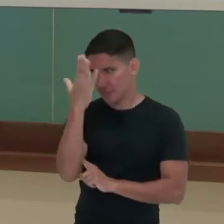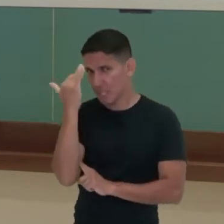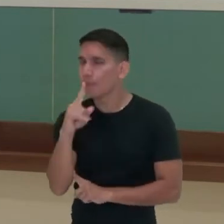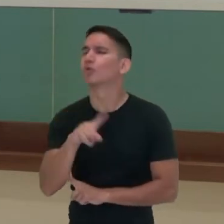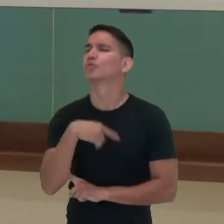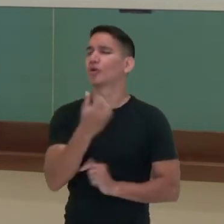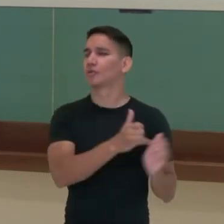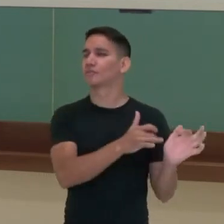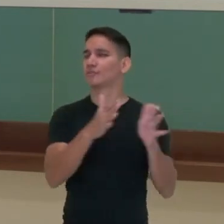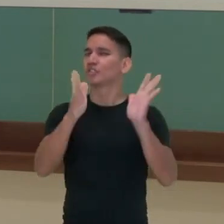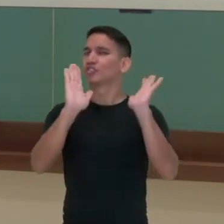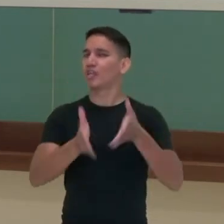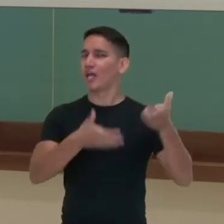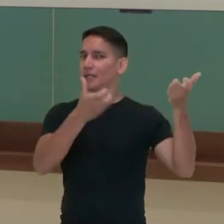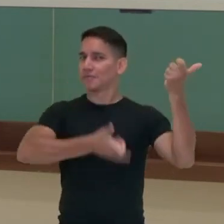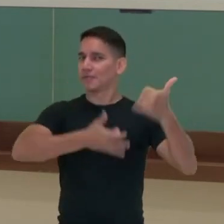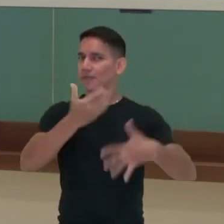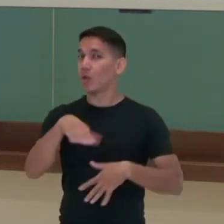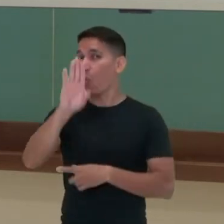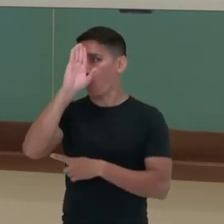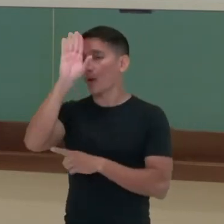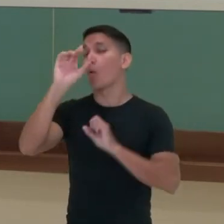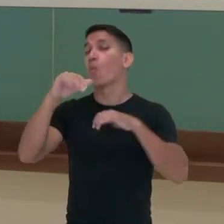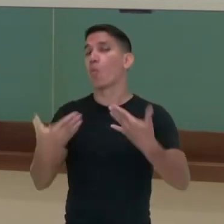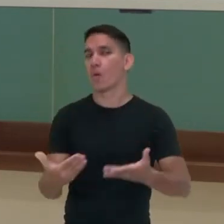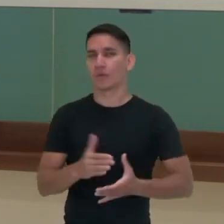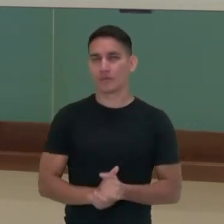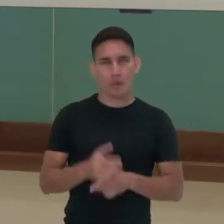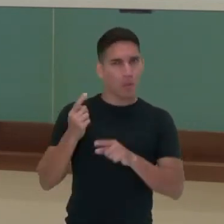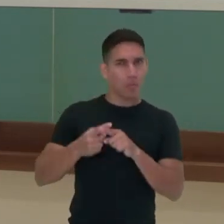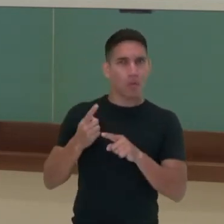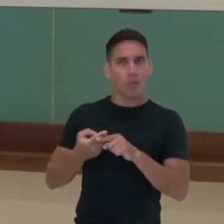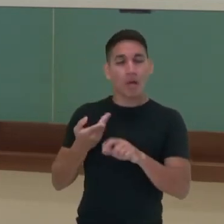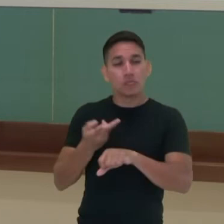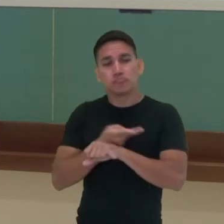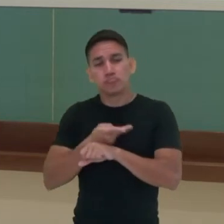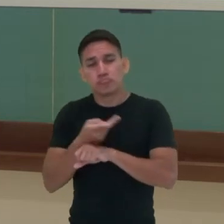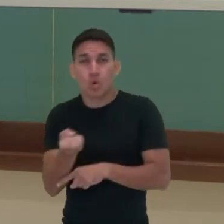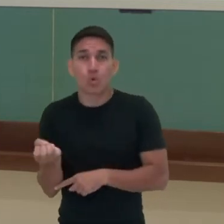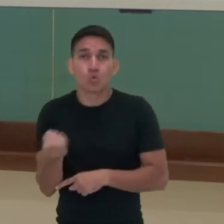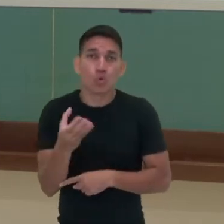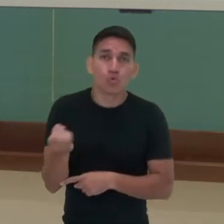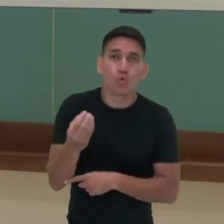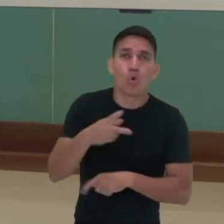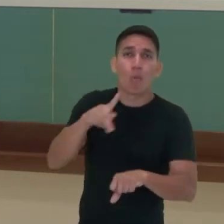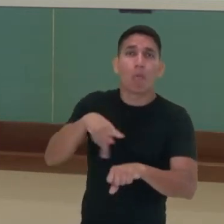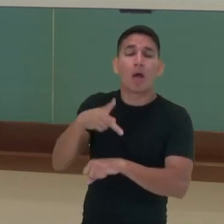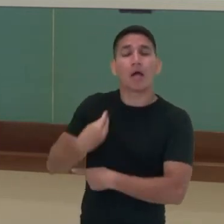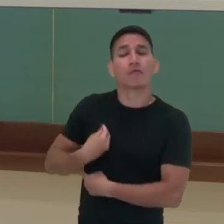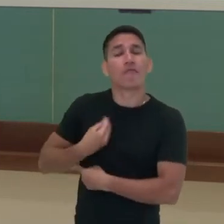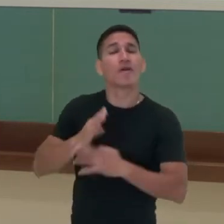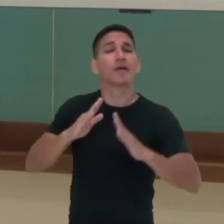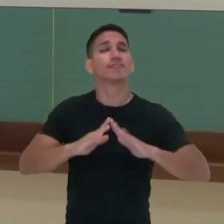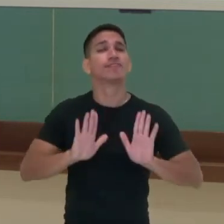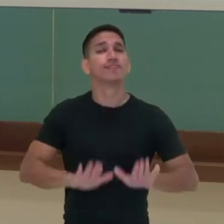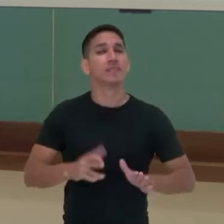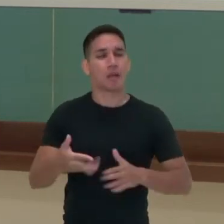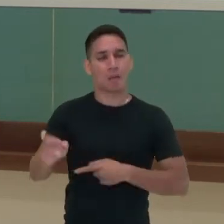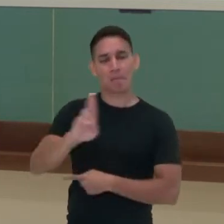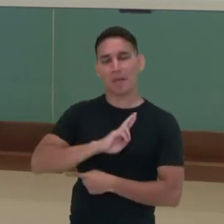Nós falamos aqui das principais delas. E por que eles buscam um novo país para morar? Então, responda essas